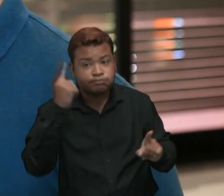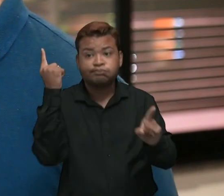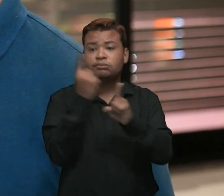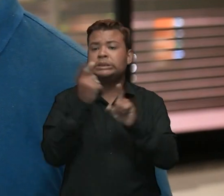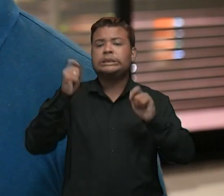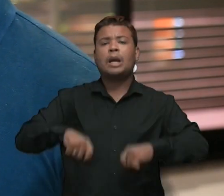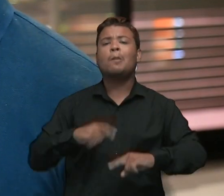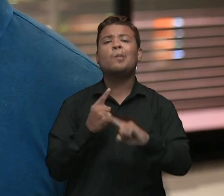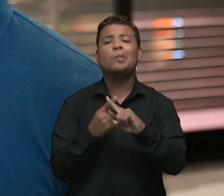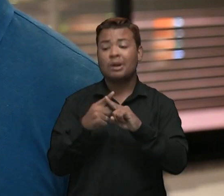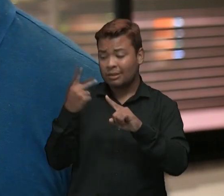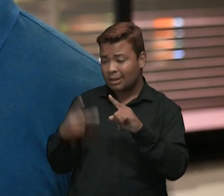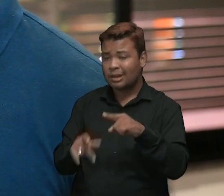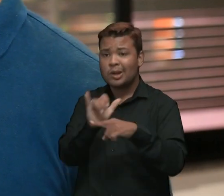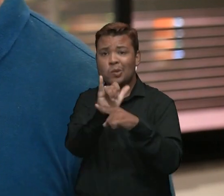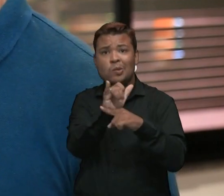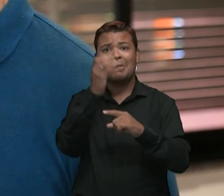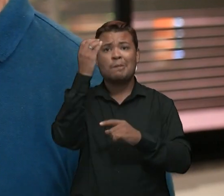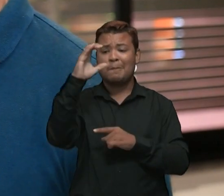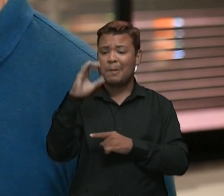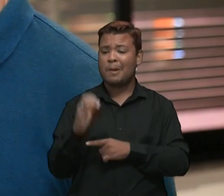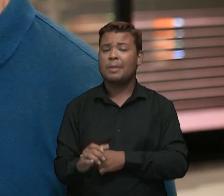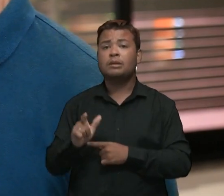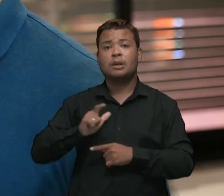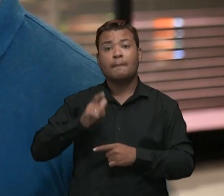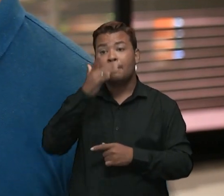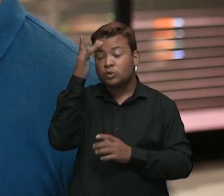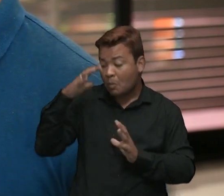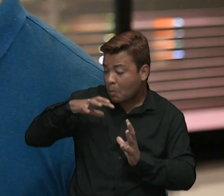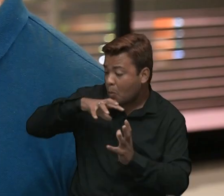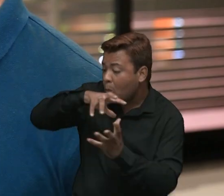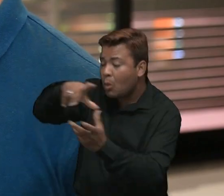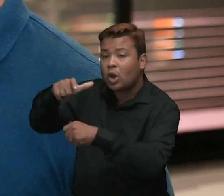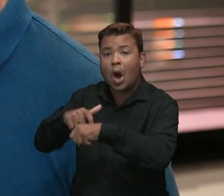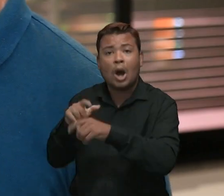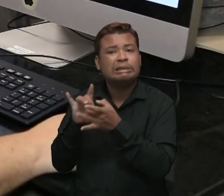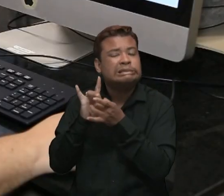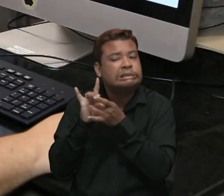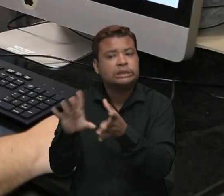YouTube. Então, qualquer pessoa de qualquer lugar do mundo, a qualquer hora, pode acessar essa